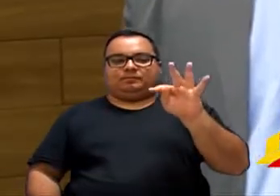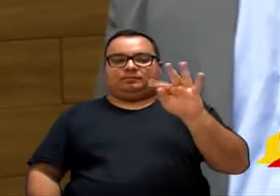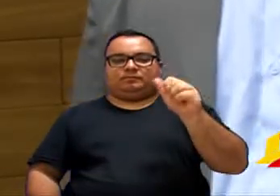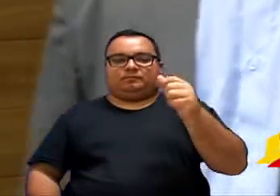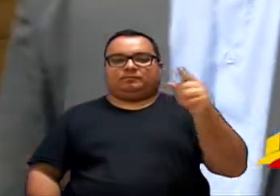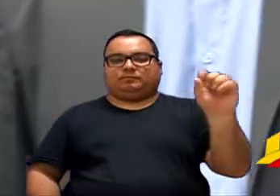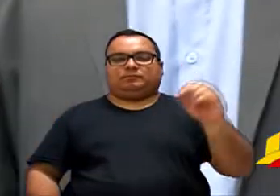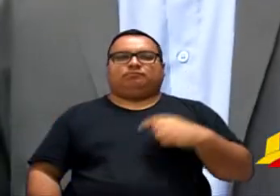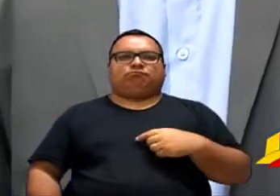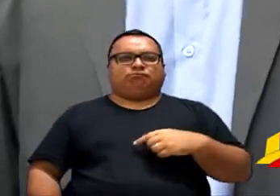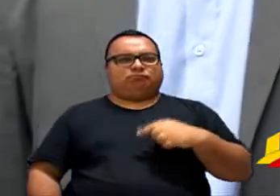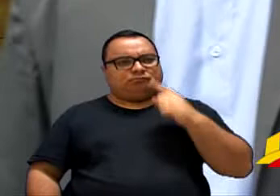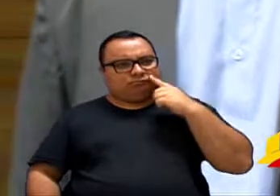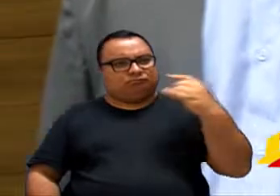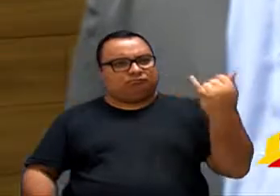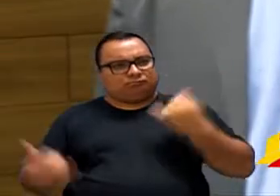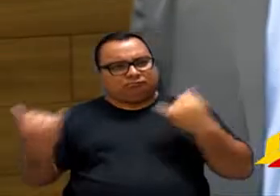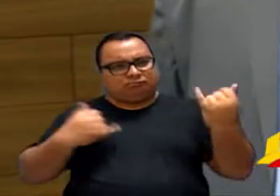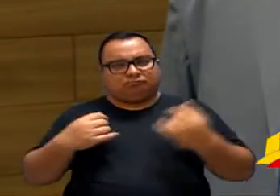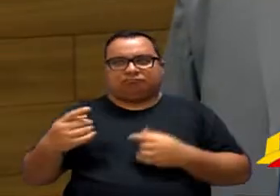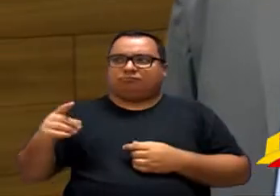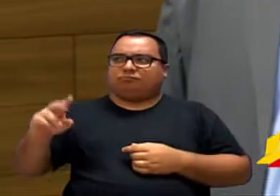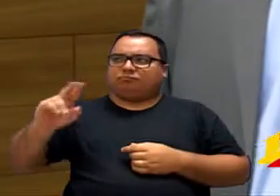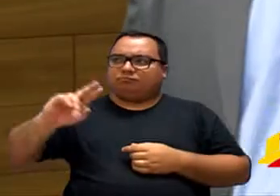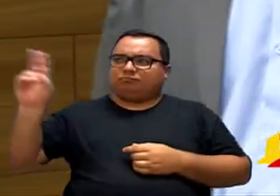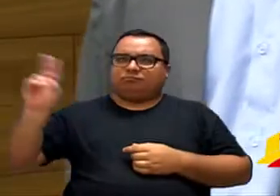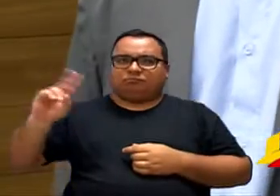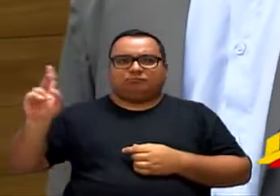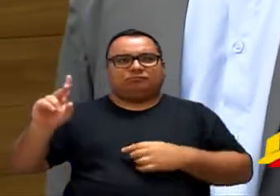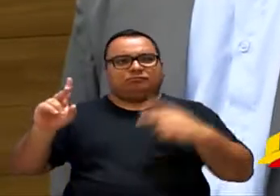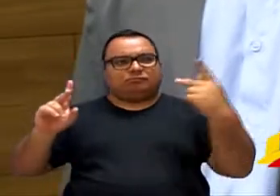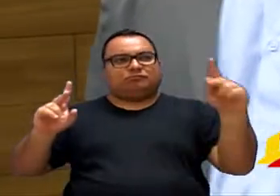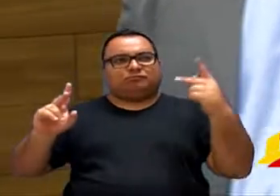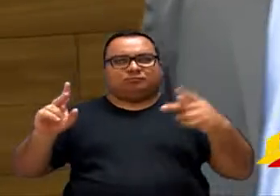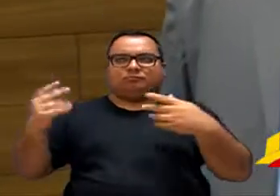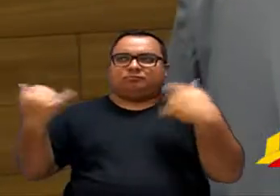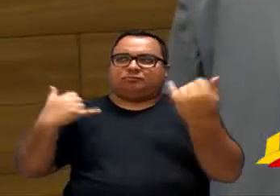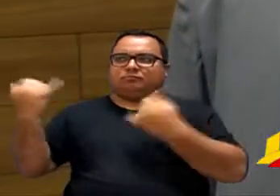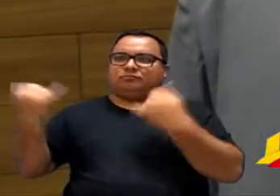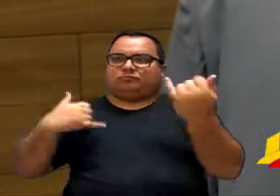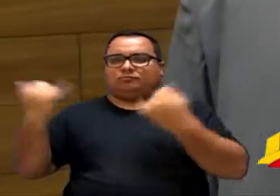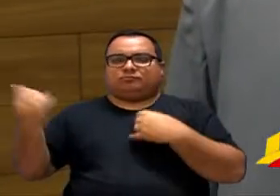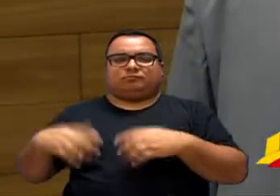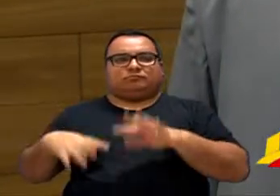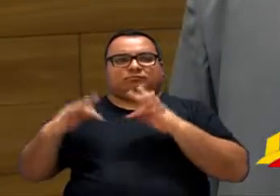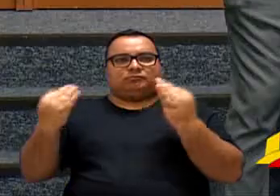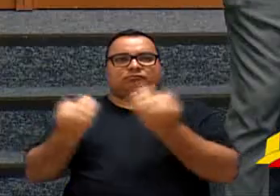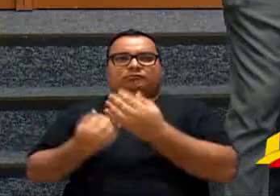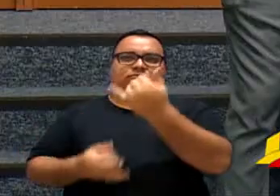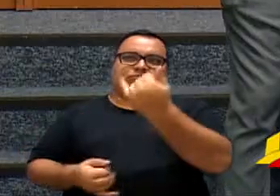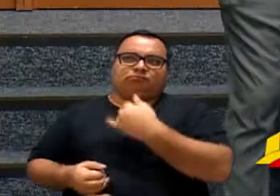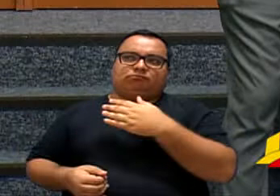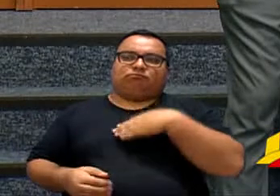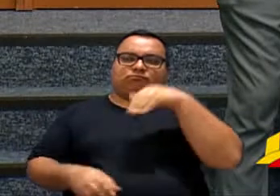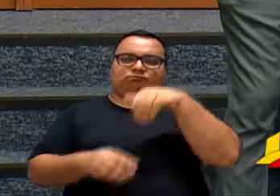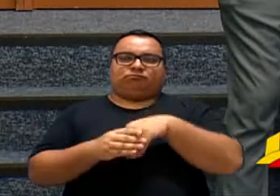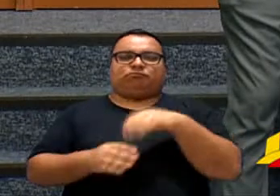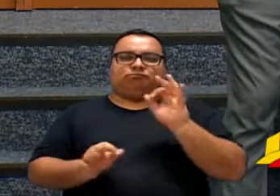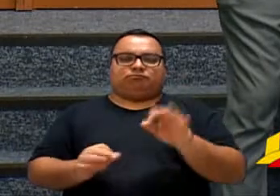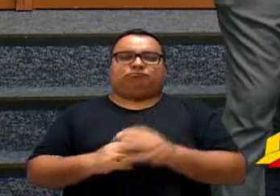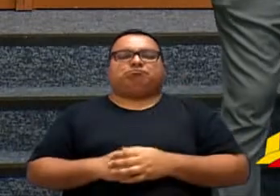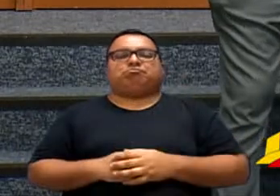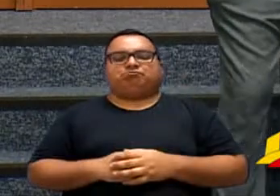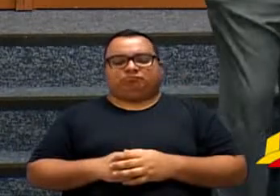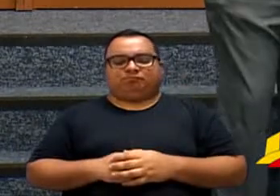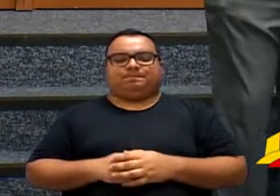a gente também estende a mão e fala balas meu voto da minha família é teu e o resultado veio é com muita